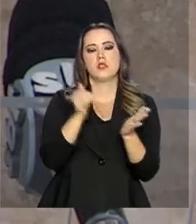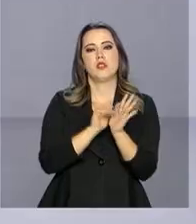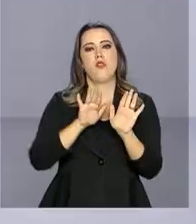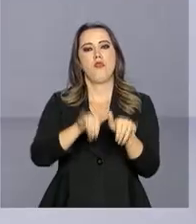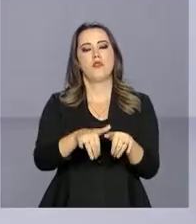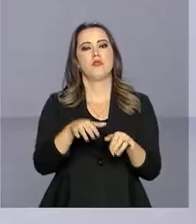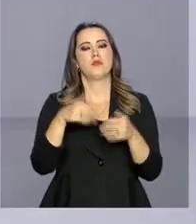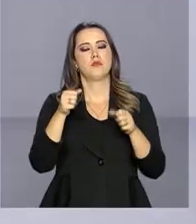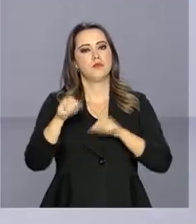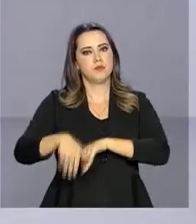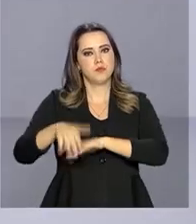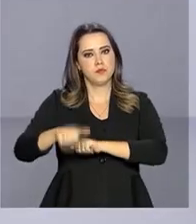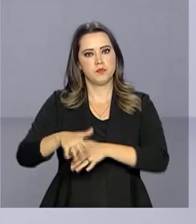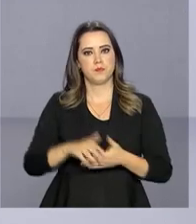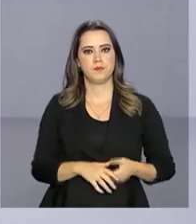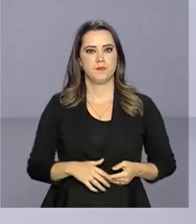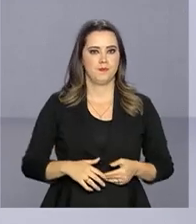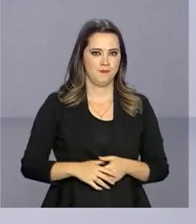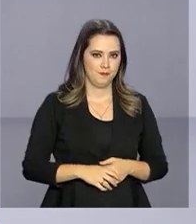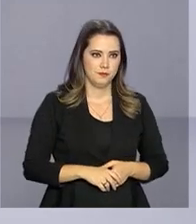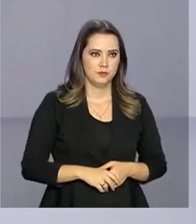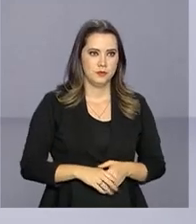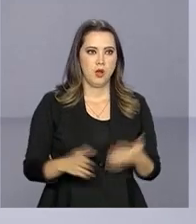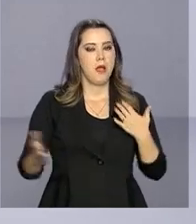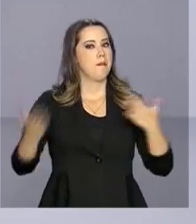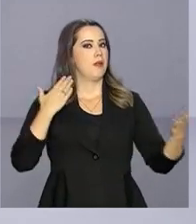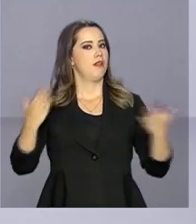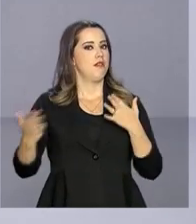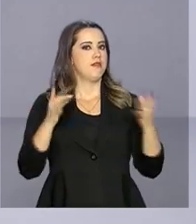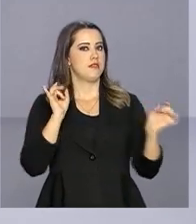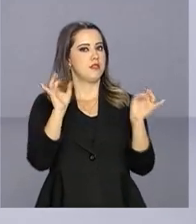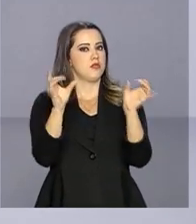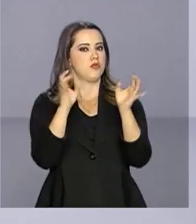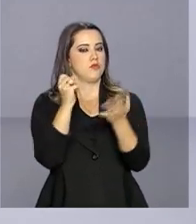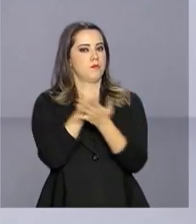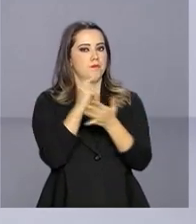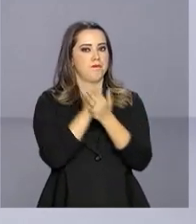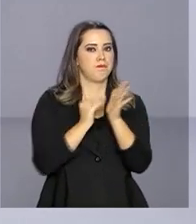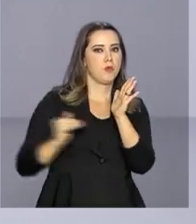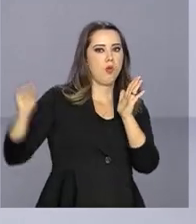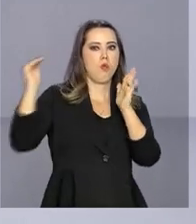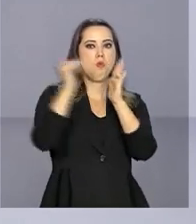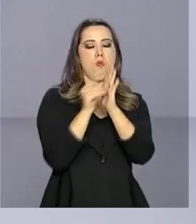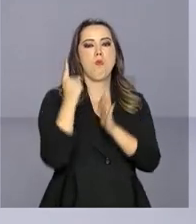setembro. A balança comercial brasileira registrou superávit de